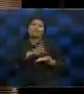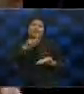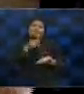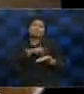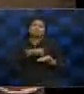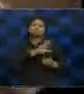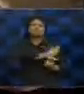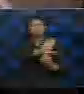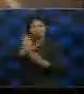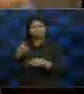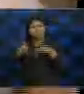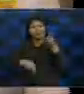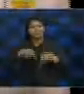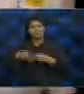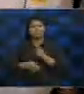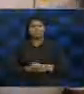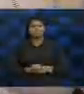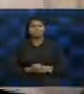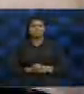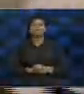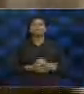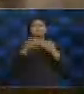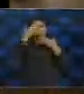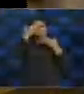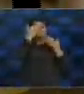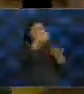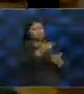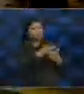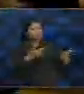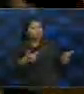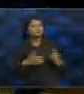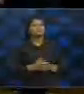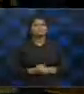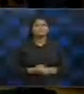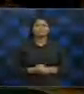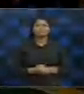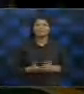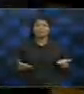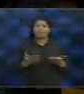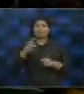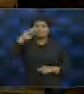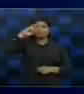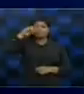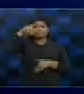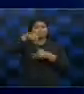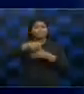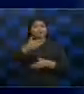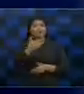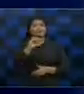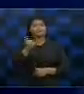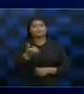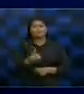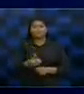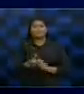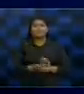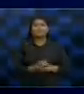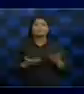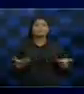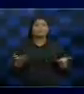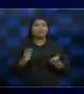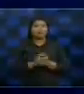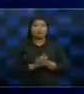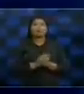Muito obrigado, candidato. Uma boa sorte. Band, nas eleições 2016. Portanto, com os